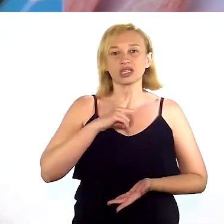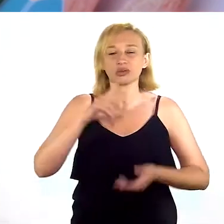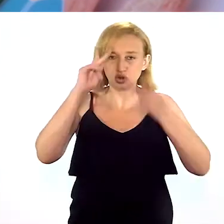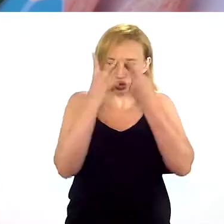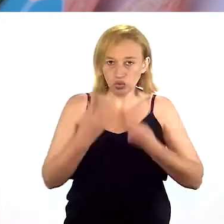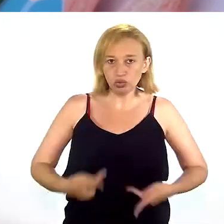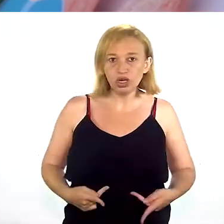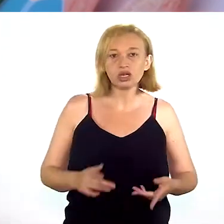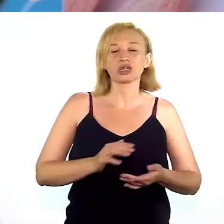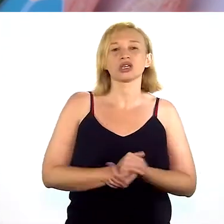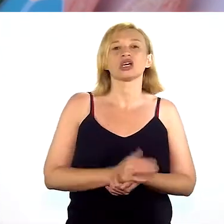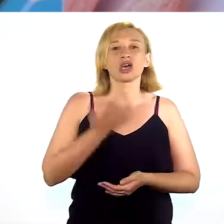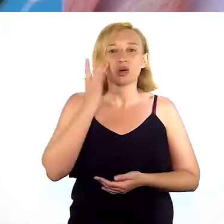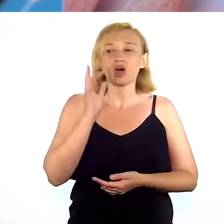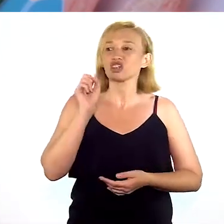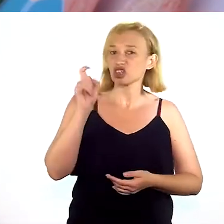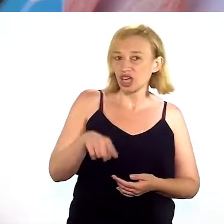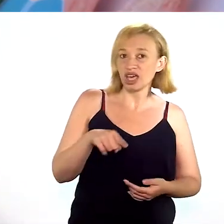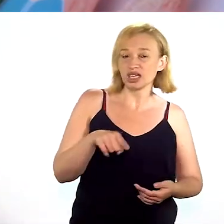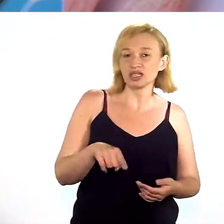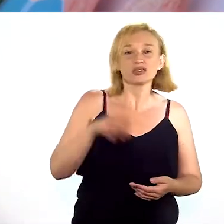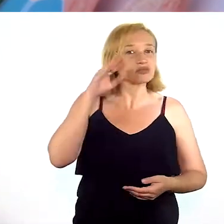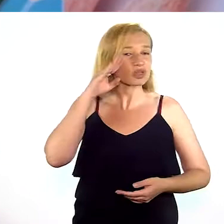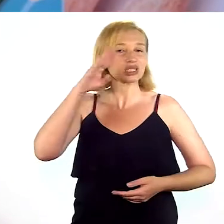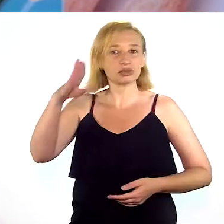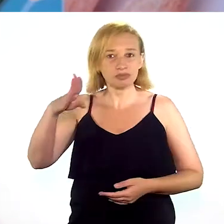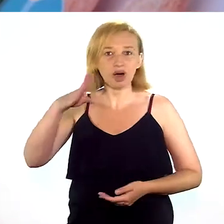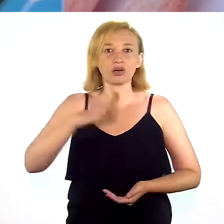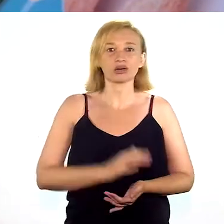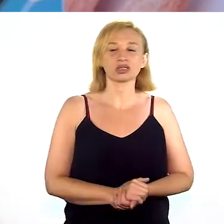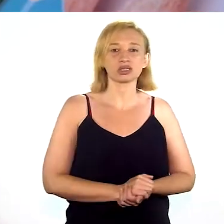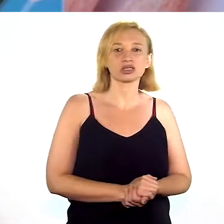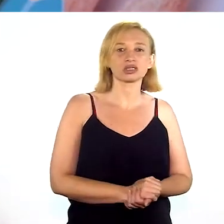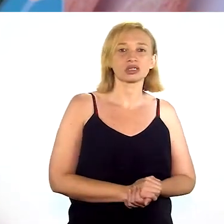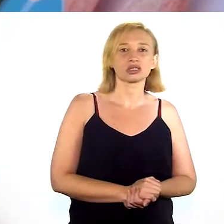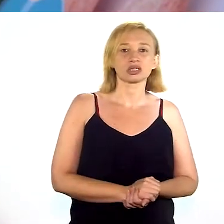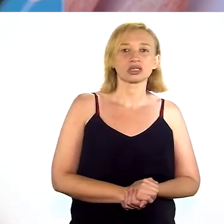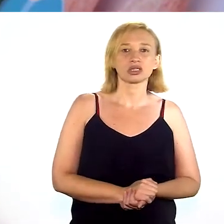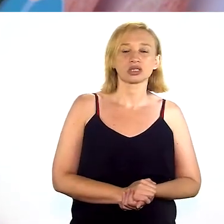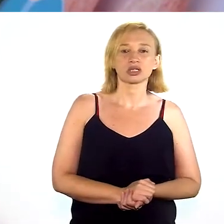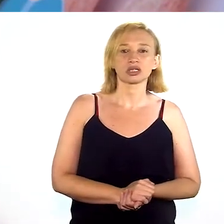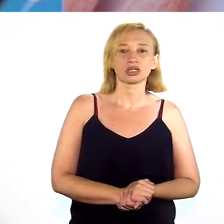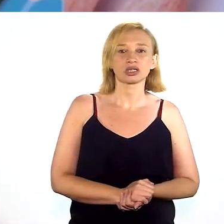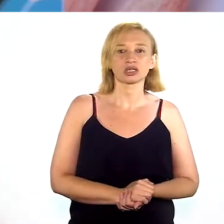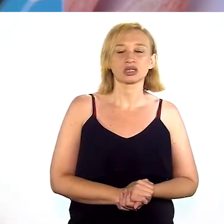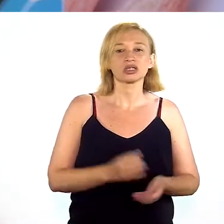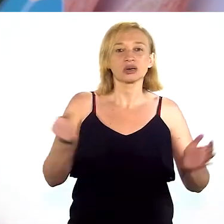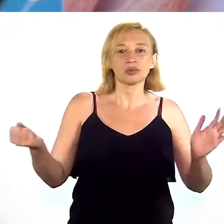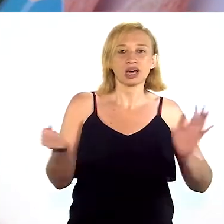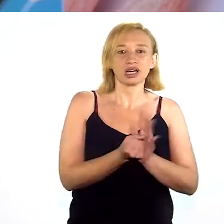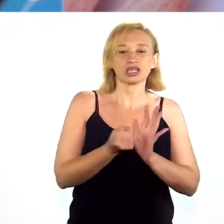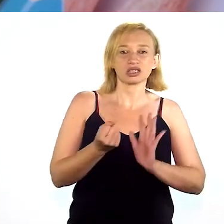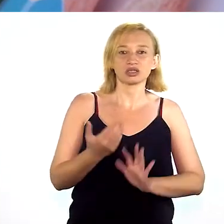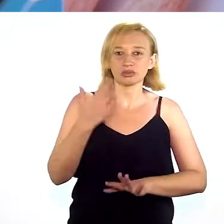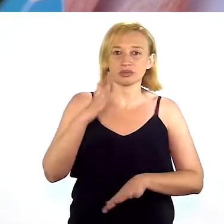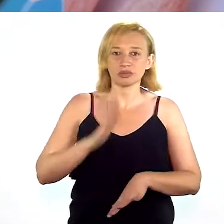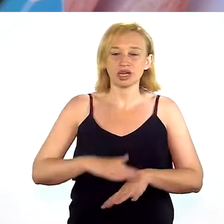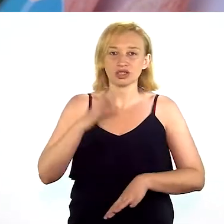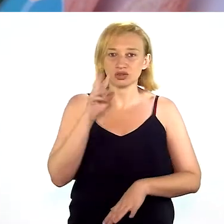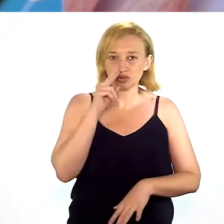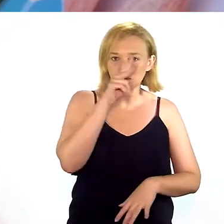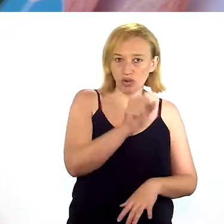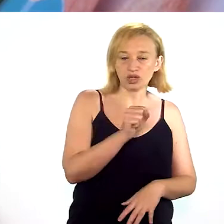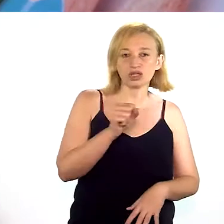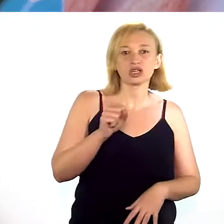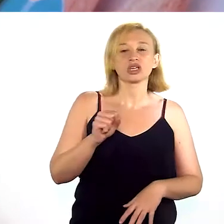salvando o que a gente tem de humano. E acho que é isso, principalmente, né, e aí de uma forma mais